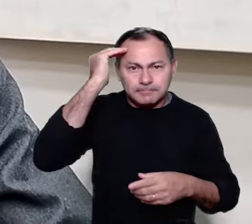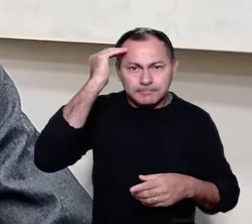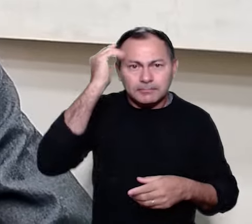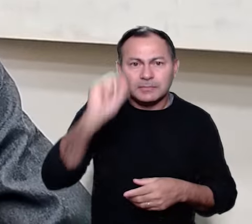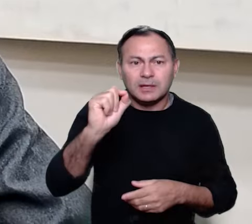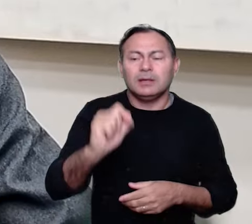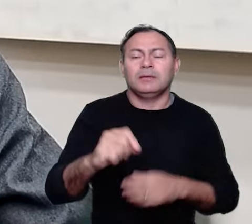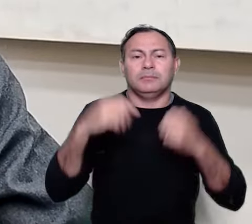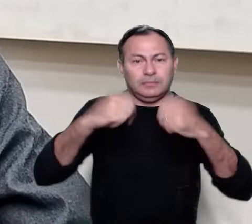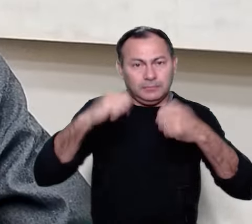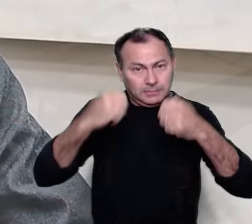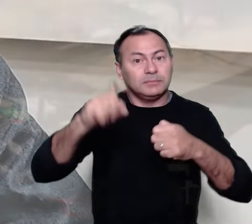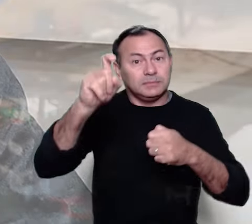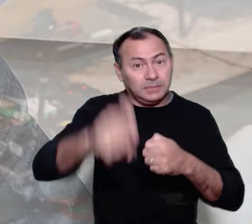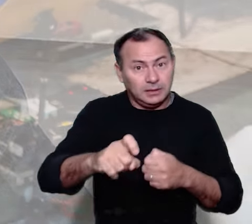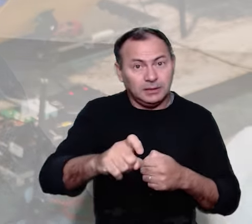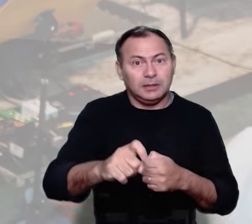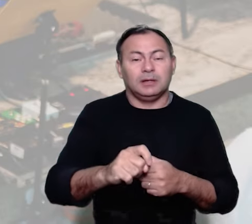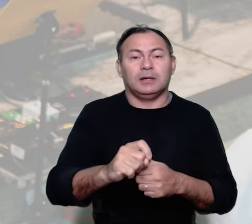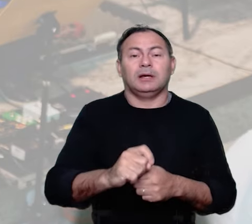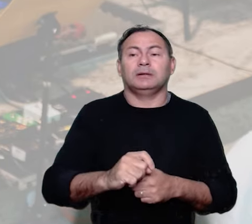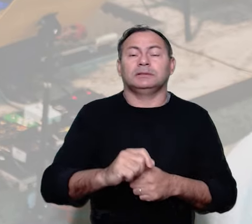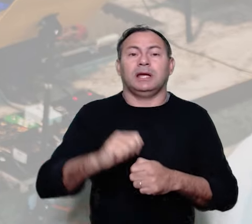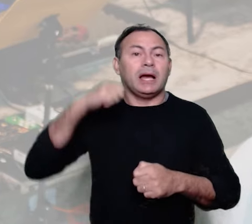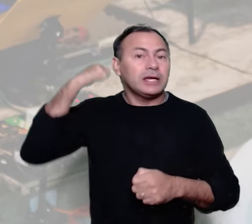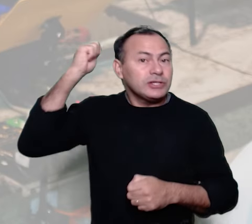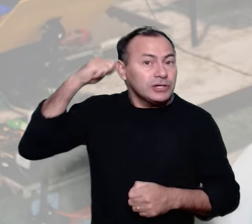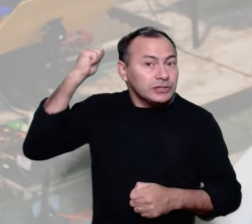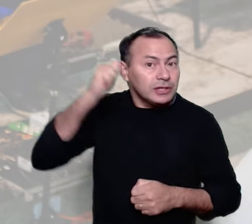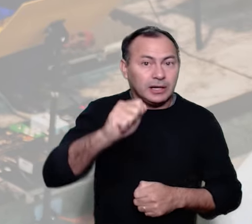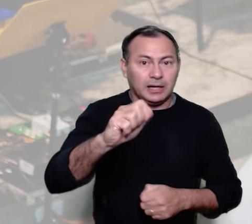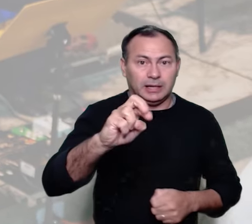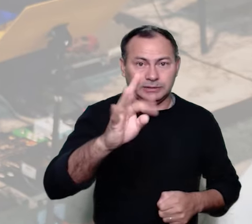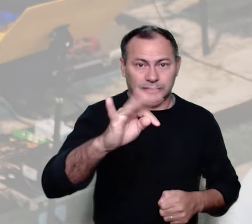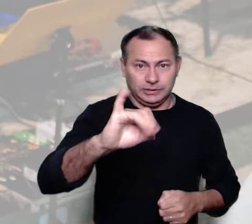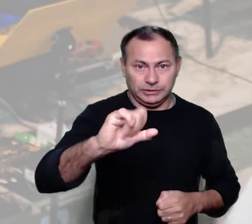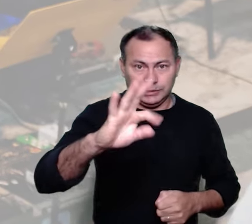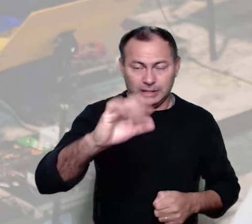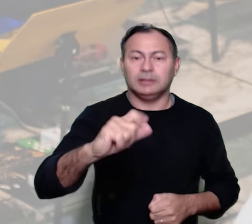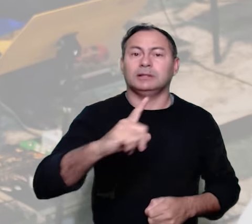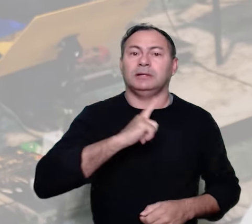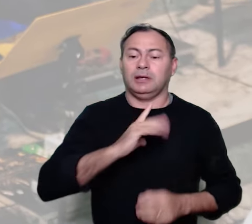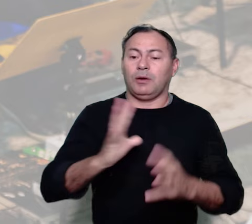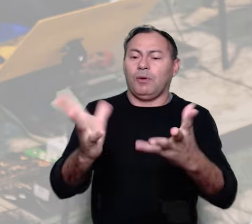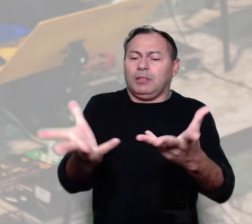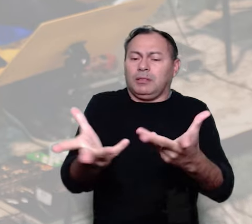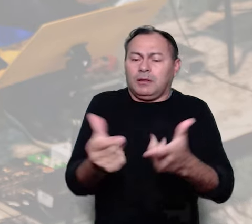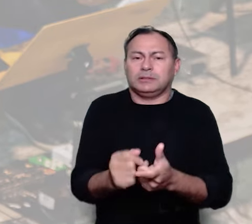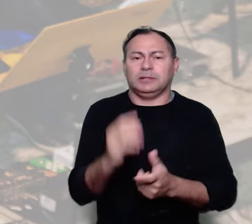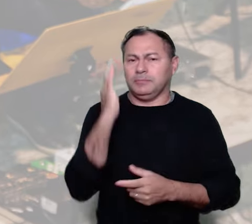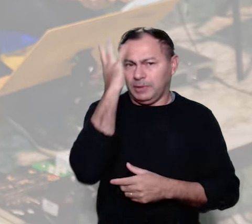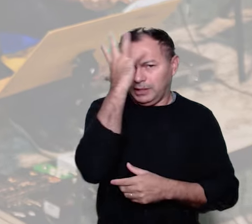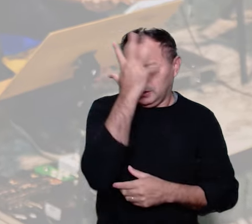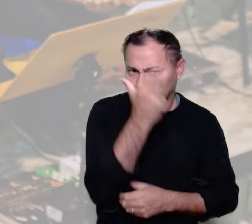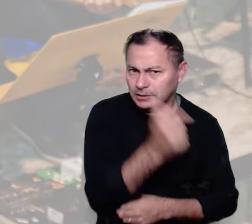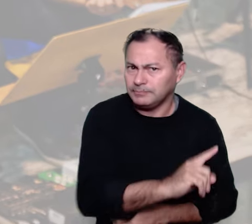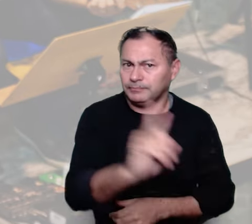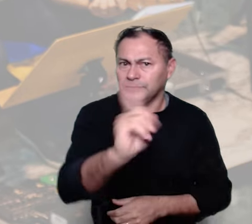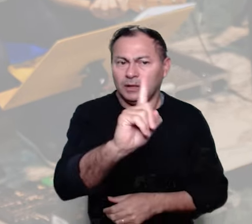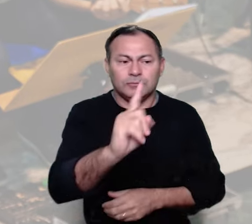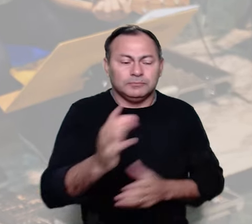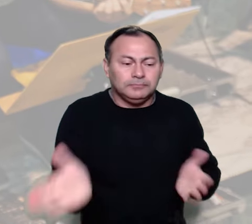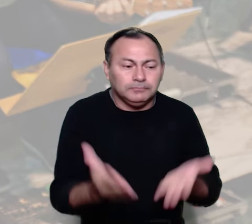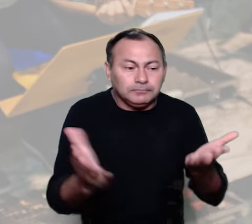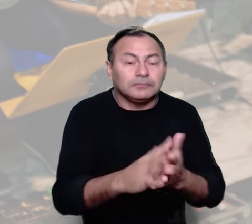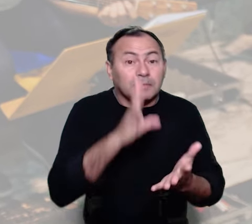-se, então, que ela deve ser artística, possuir qualidade e beleza, não para